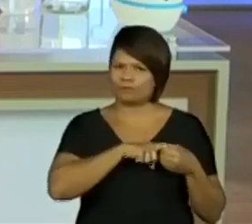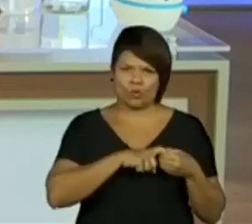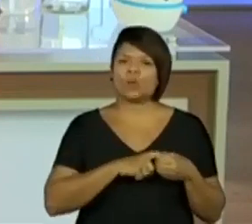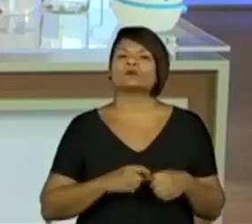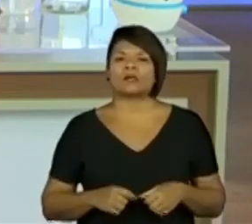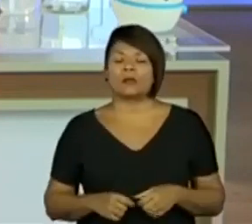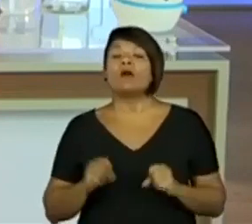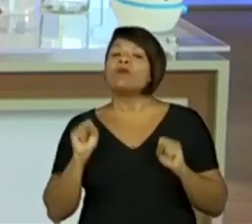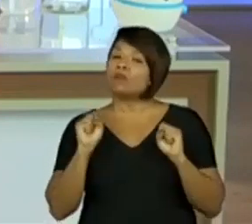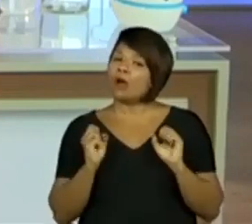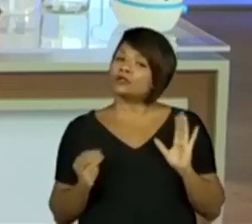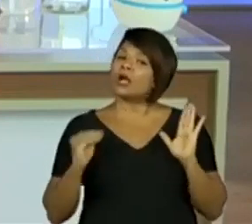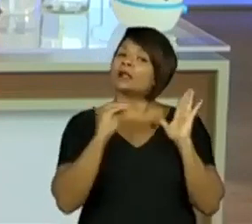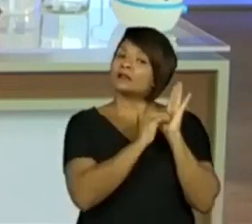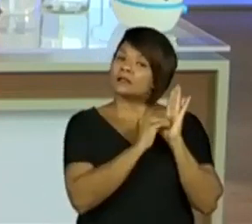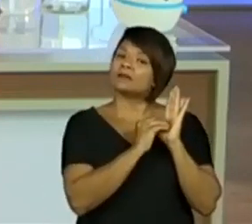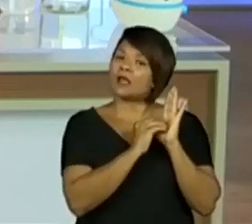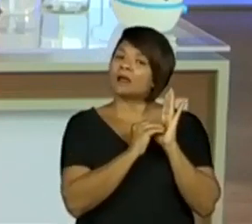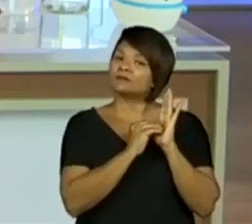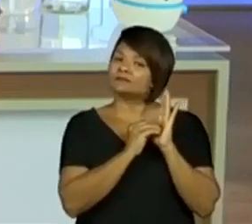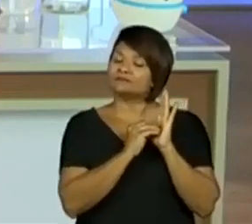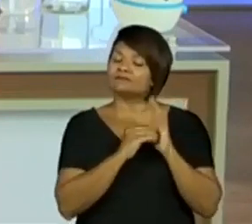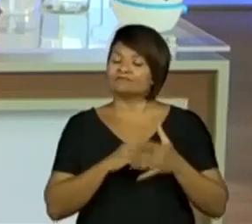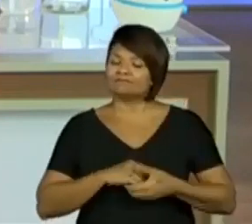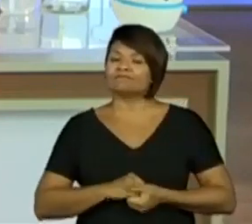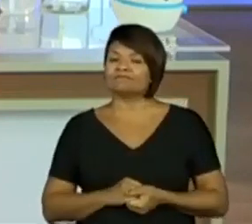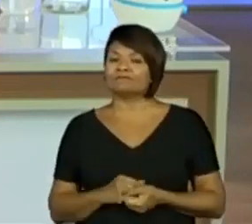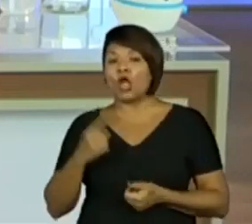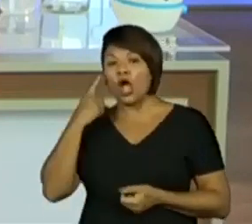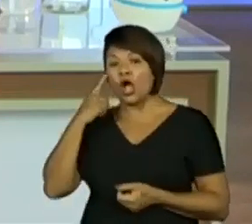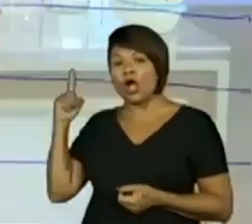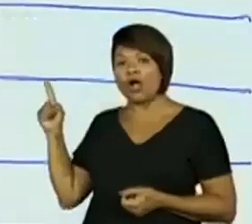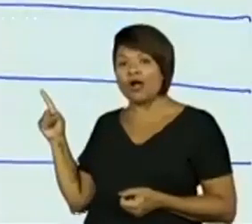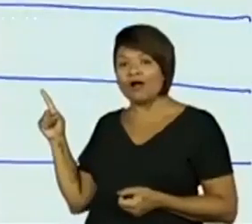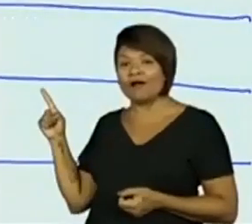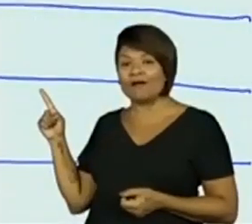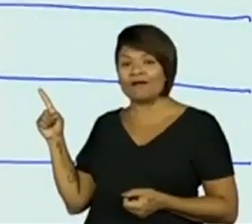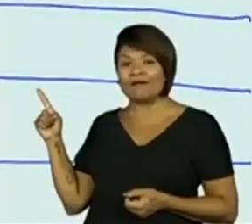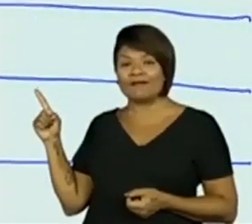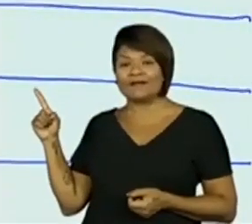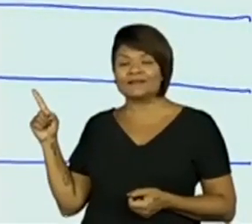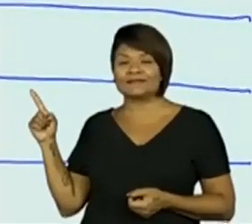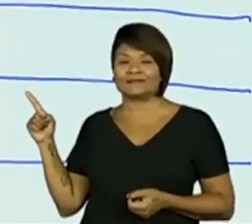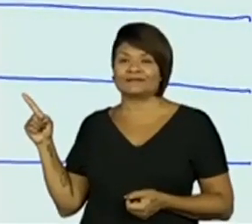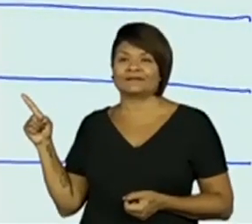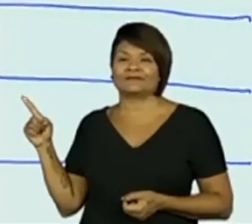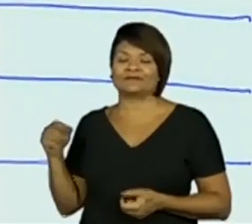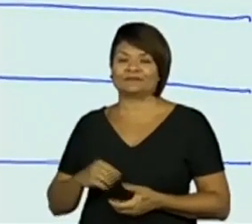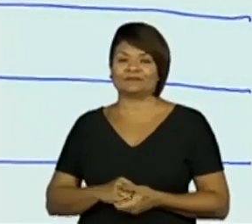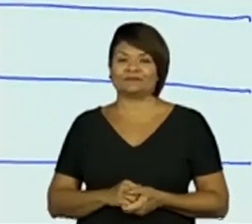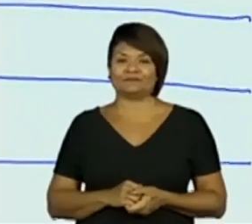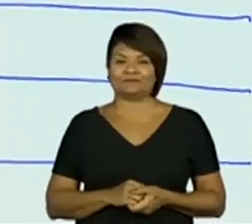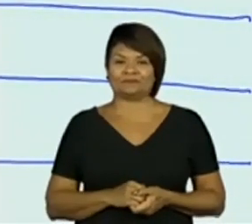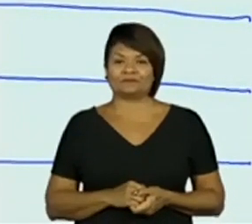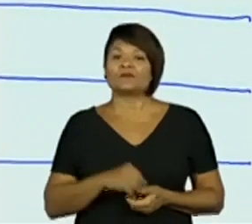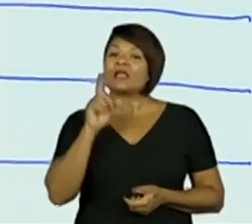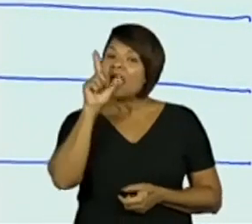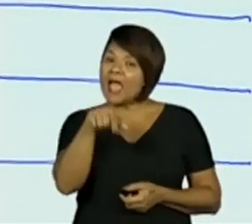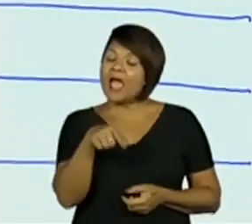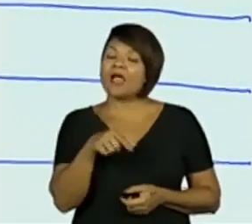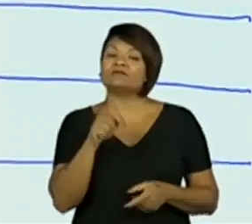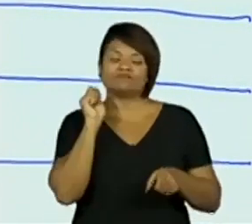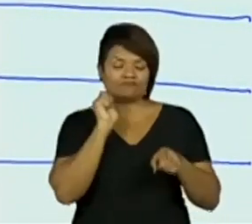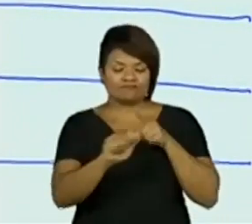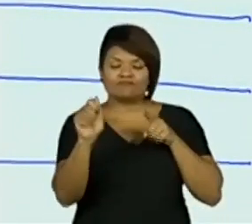ser acrescentado aqui na nossa tabela, que é a queima de algum